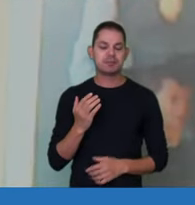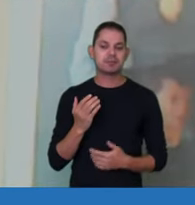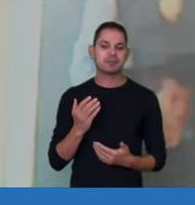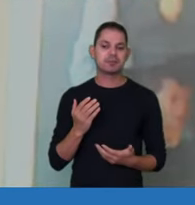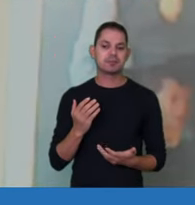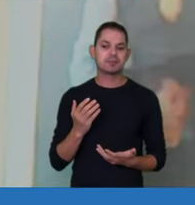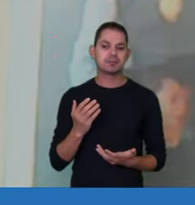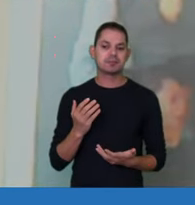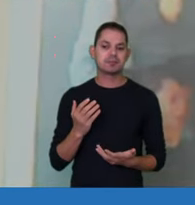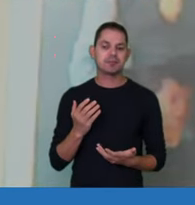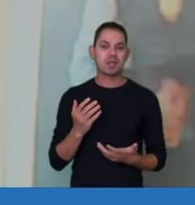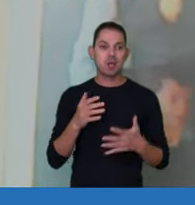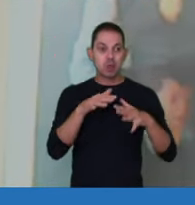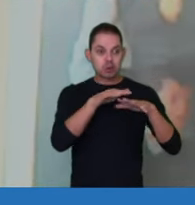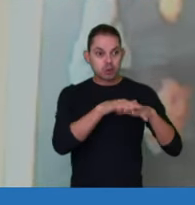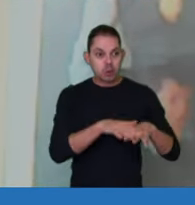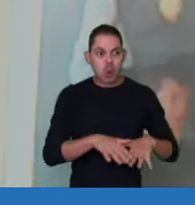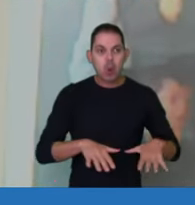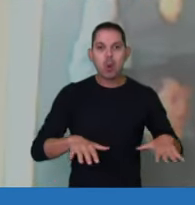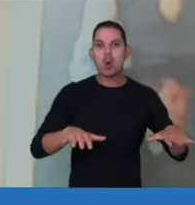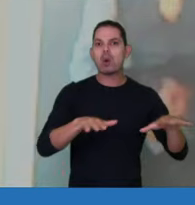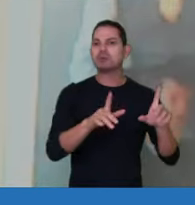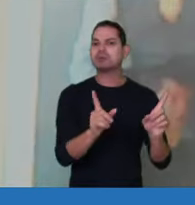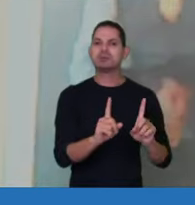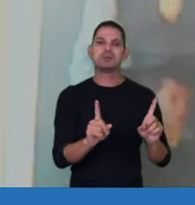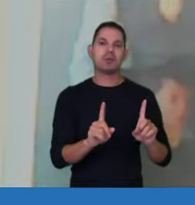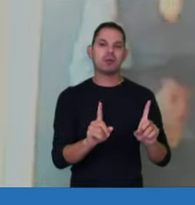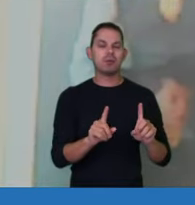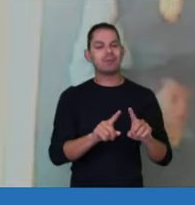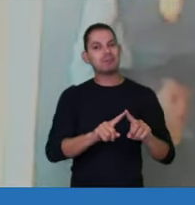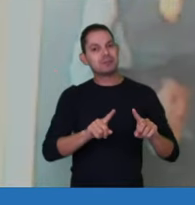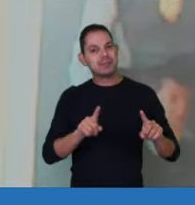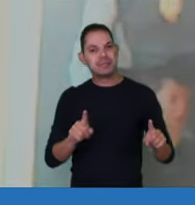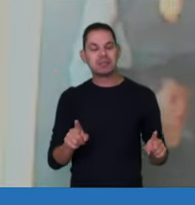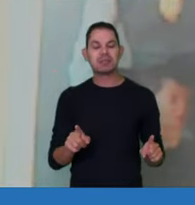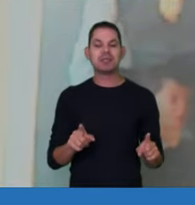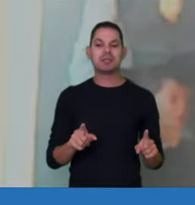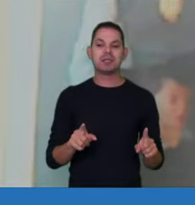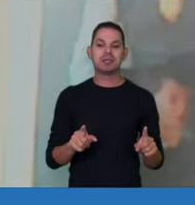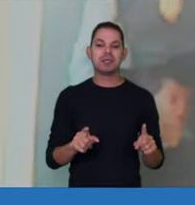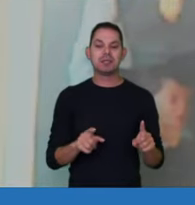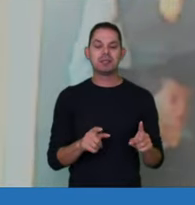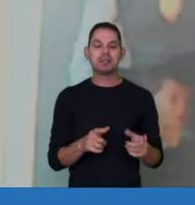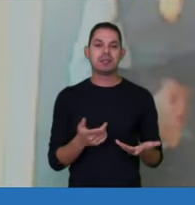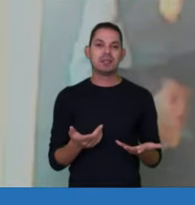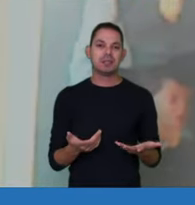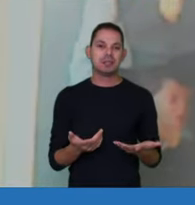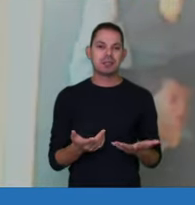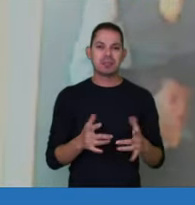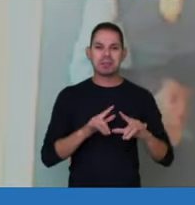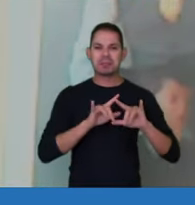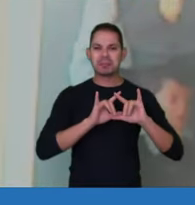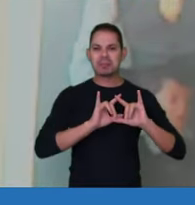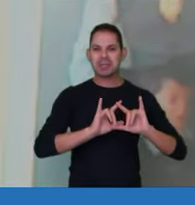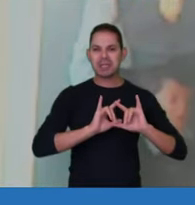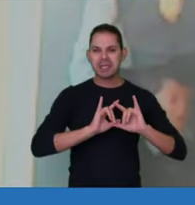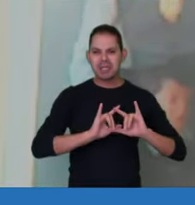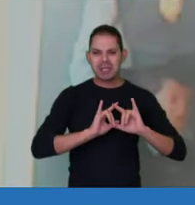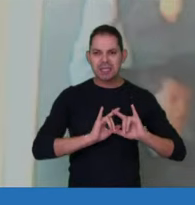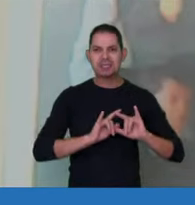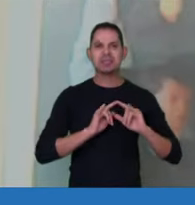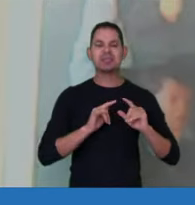não posso generalizar, não são todas as pessoas, mas a gente está falando de milícias, a gente está falando